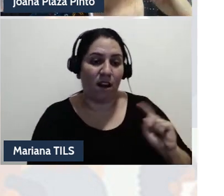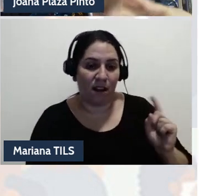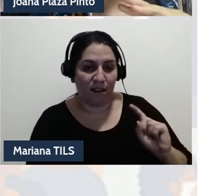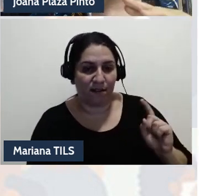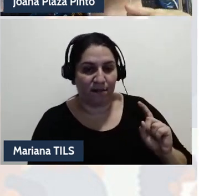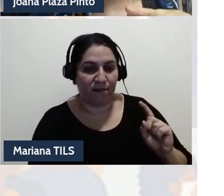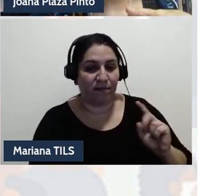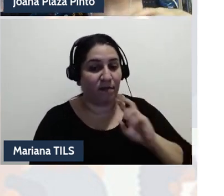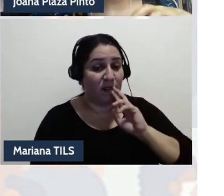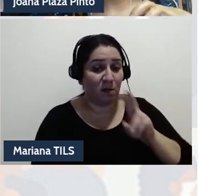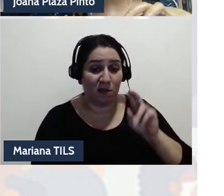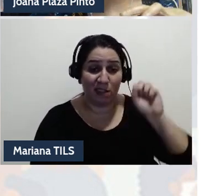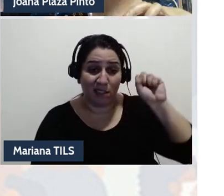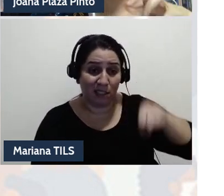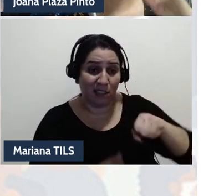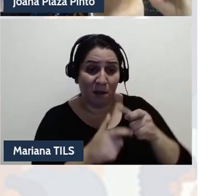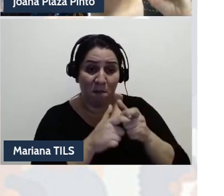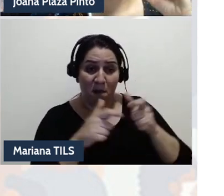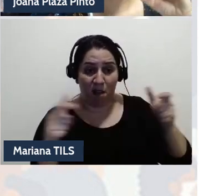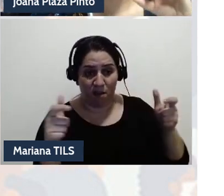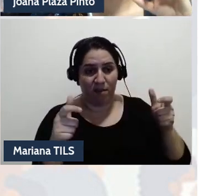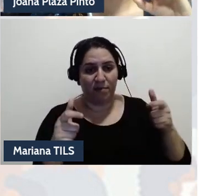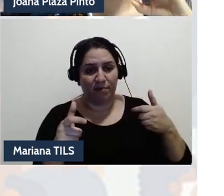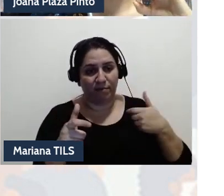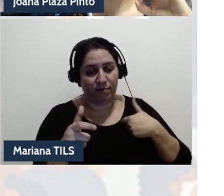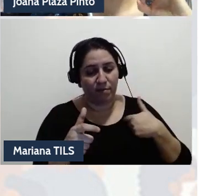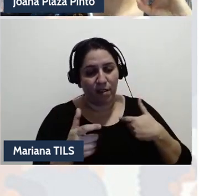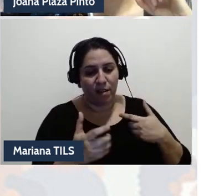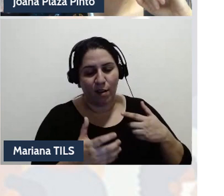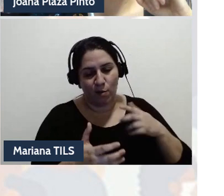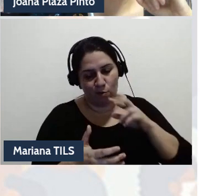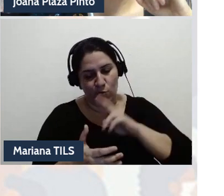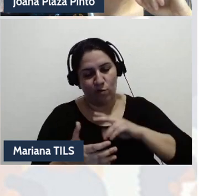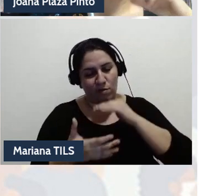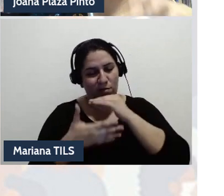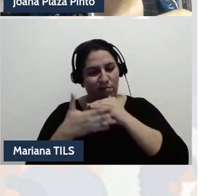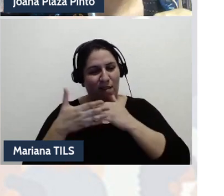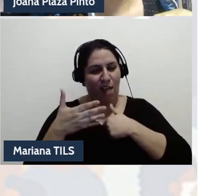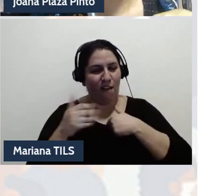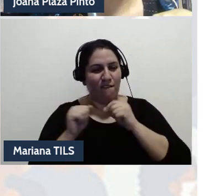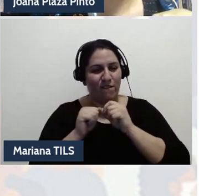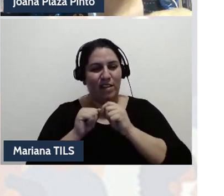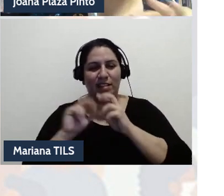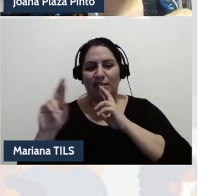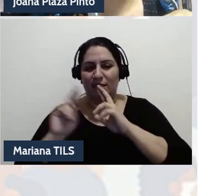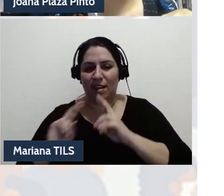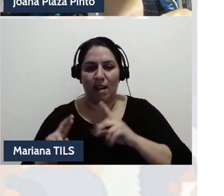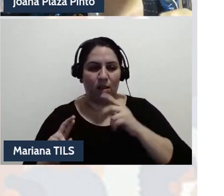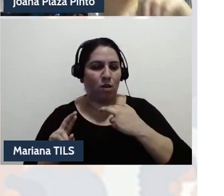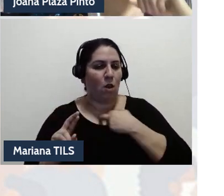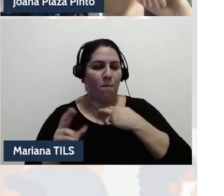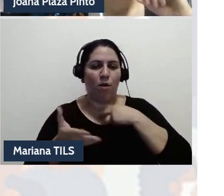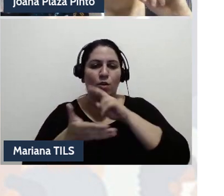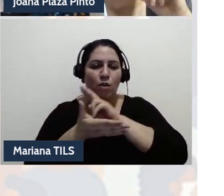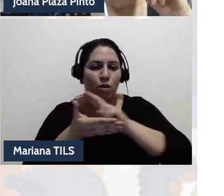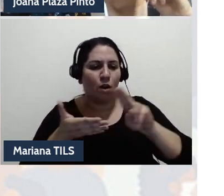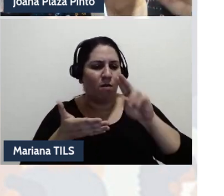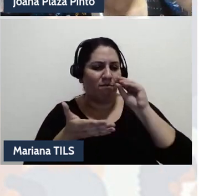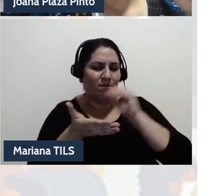sim. Infelizmente, o meu material de diagnóstico não tem, ele é anônimo e ele não